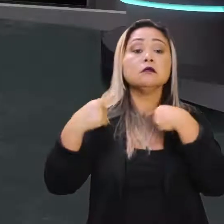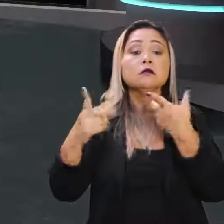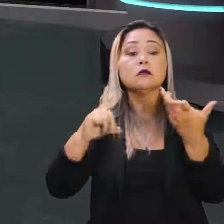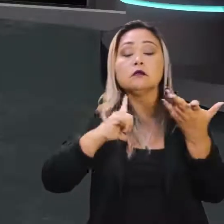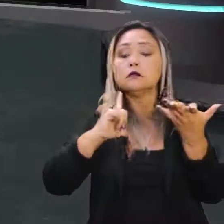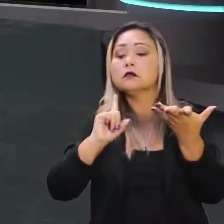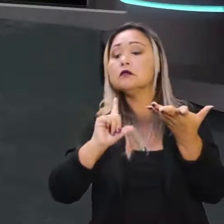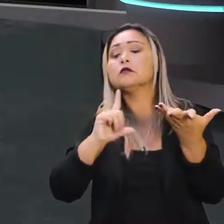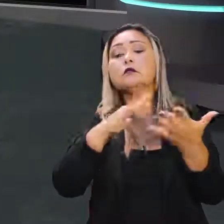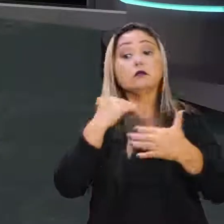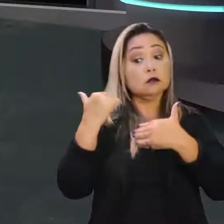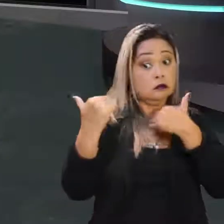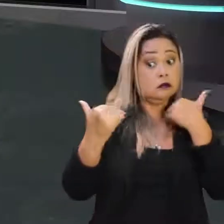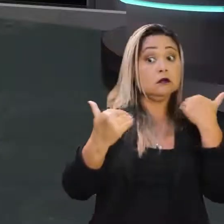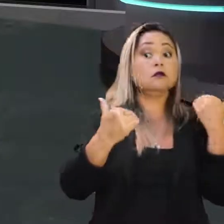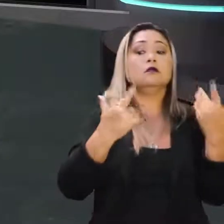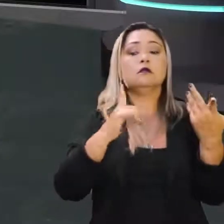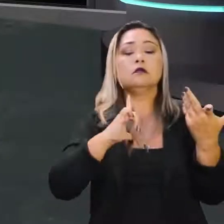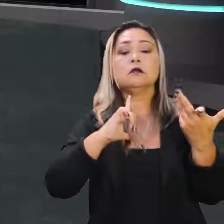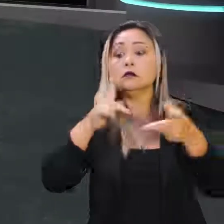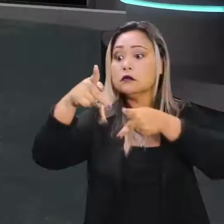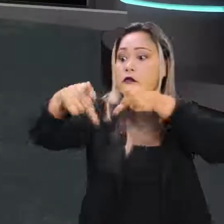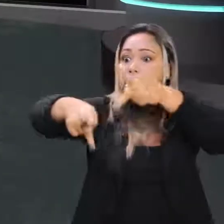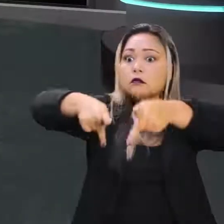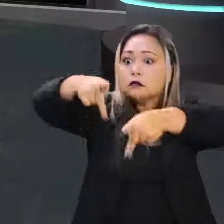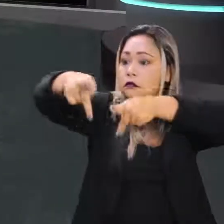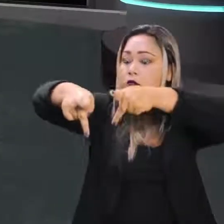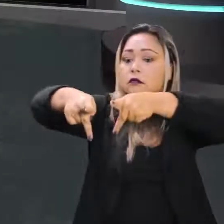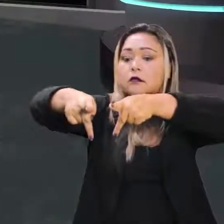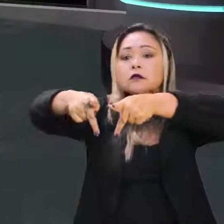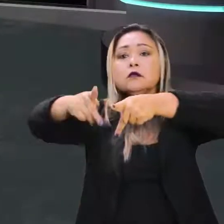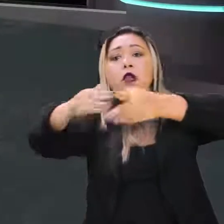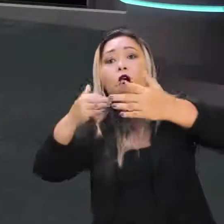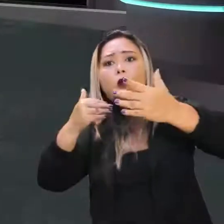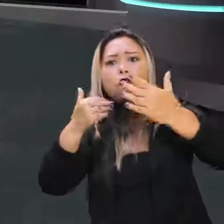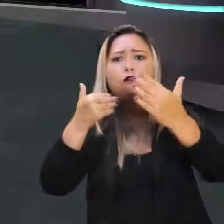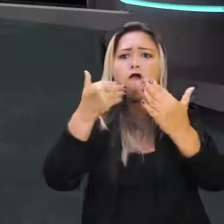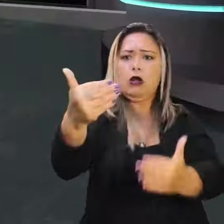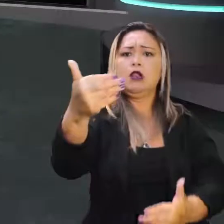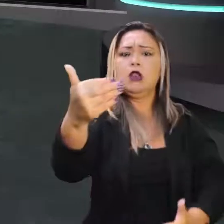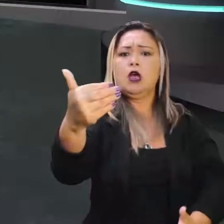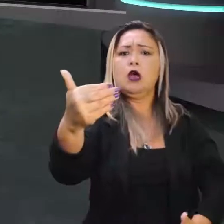houve muitas mortes, mas assim, o povo foi mesmo enfrentar,